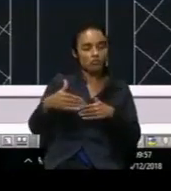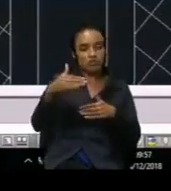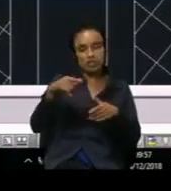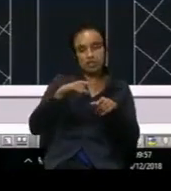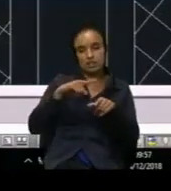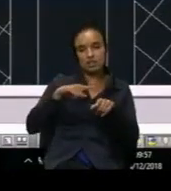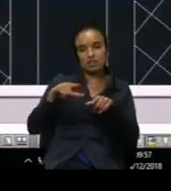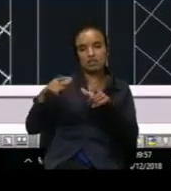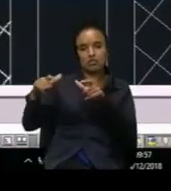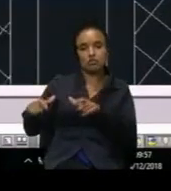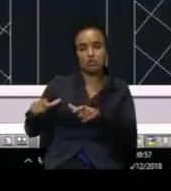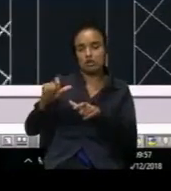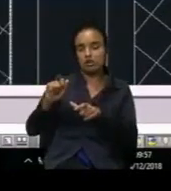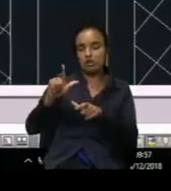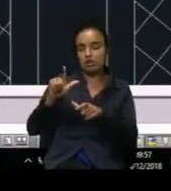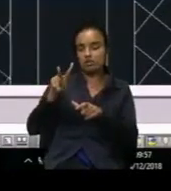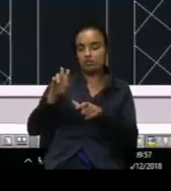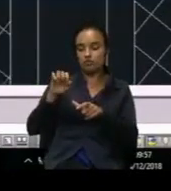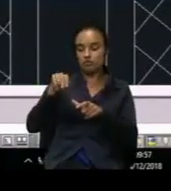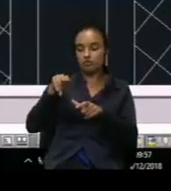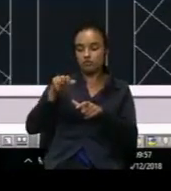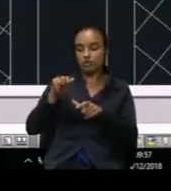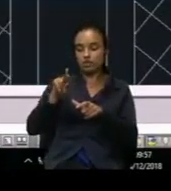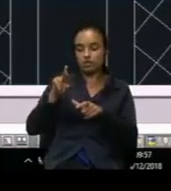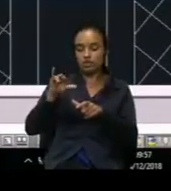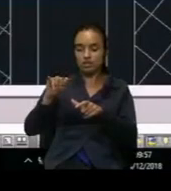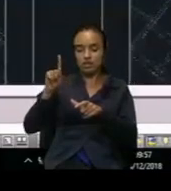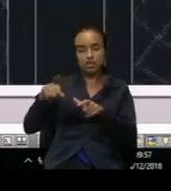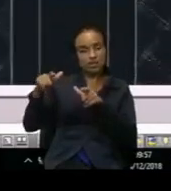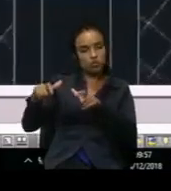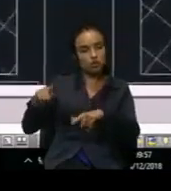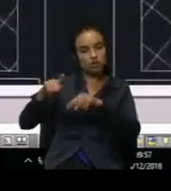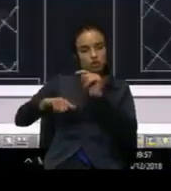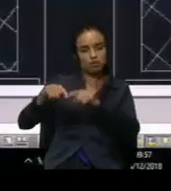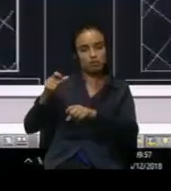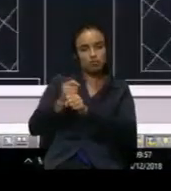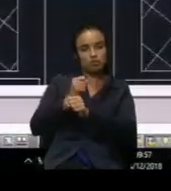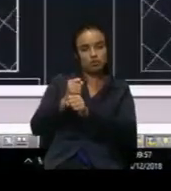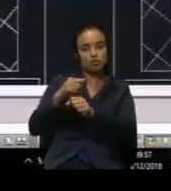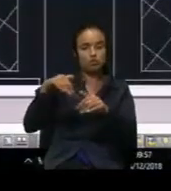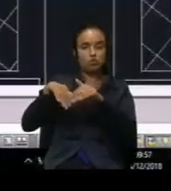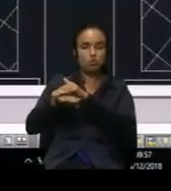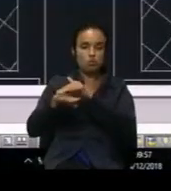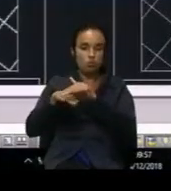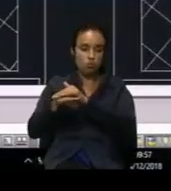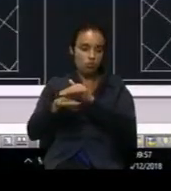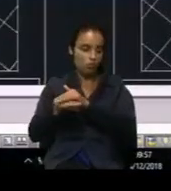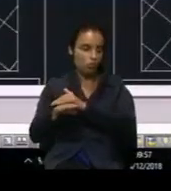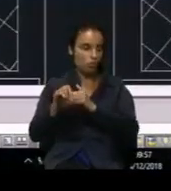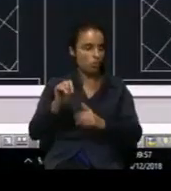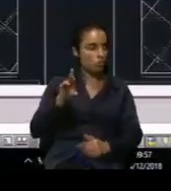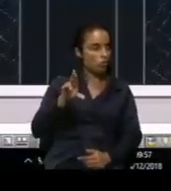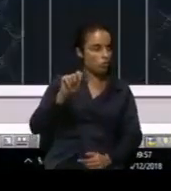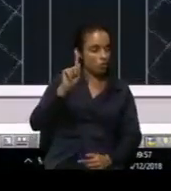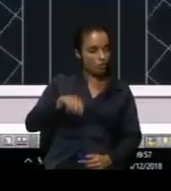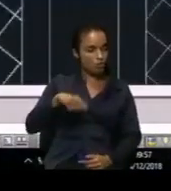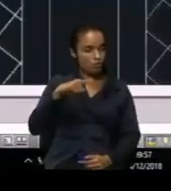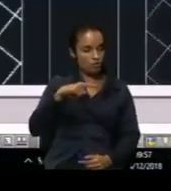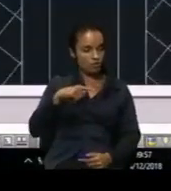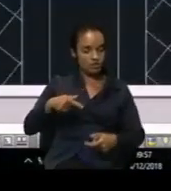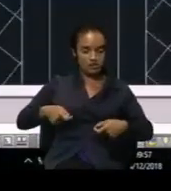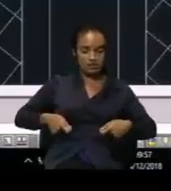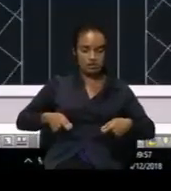vai ficar guardada a alvenaria da obra, certo? O caminhão chega aqui, os trabalhadores com uma carriola passa